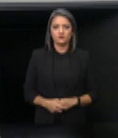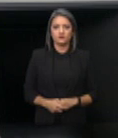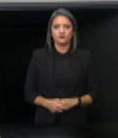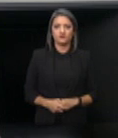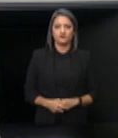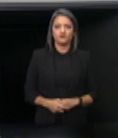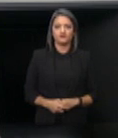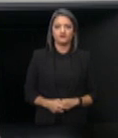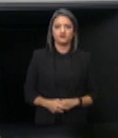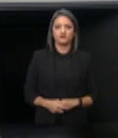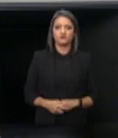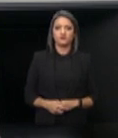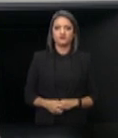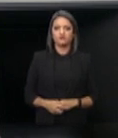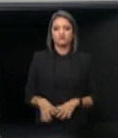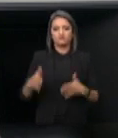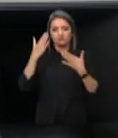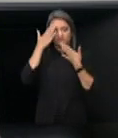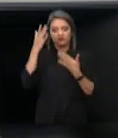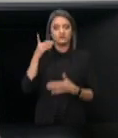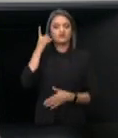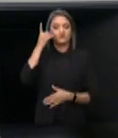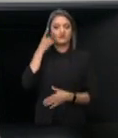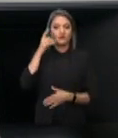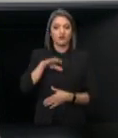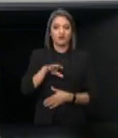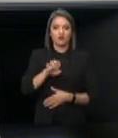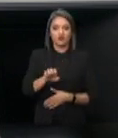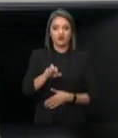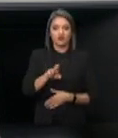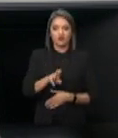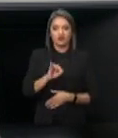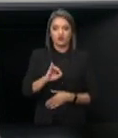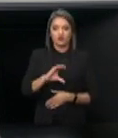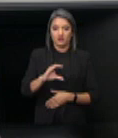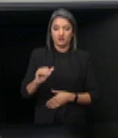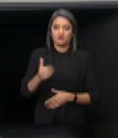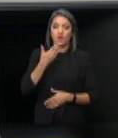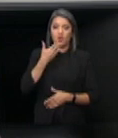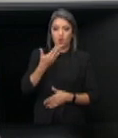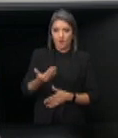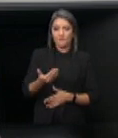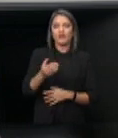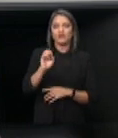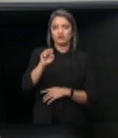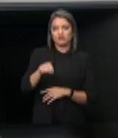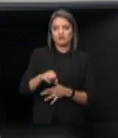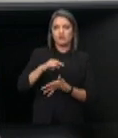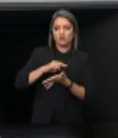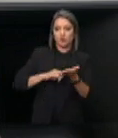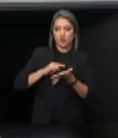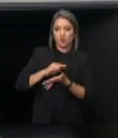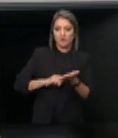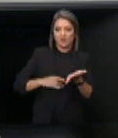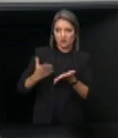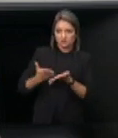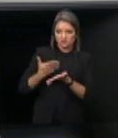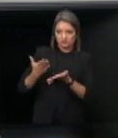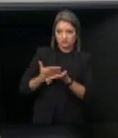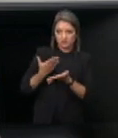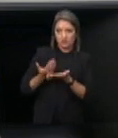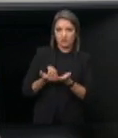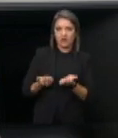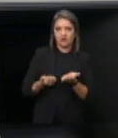eu agradeço a deputada Érica e Solicito que encaminha assessoria para que nós possamos analisar